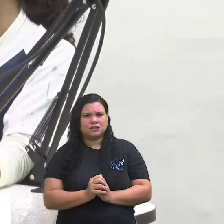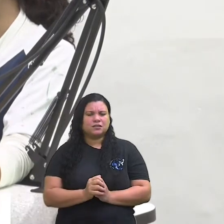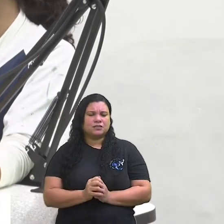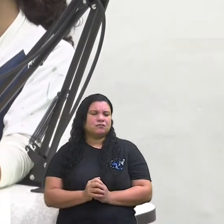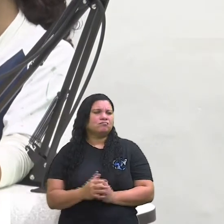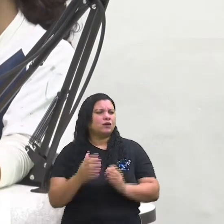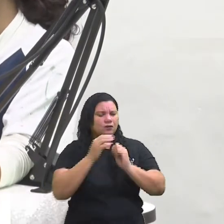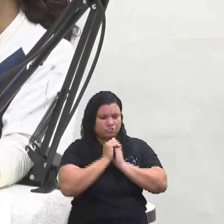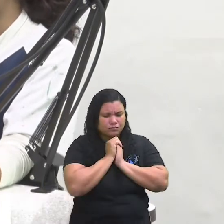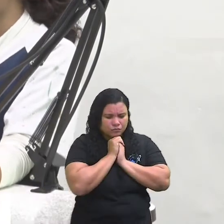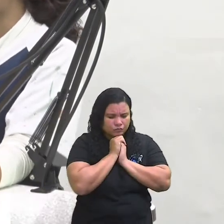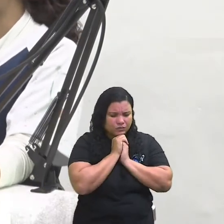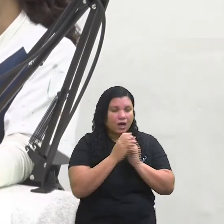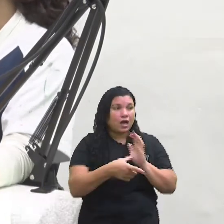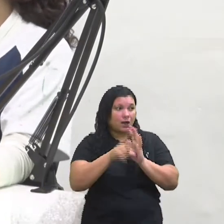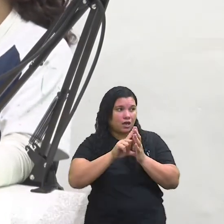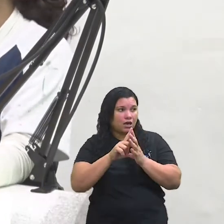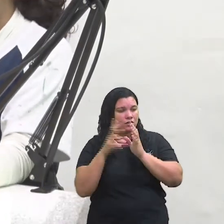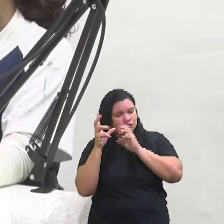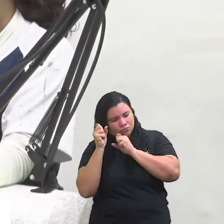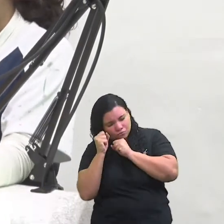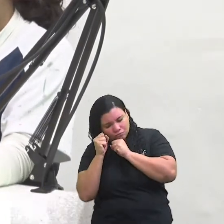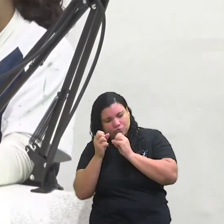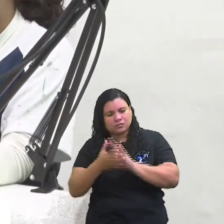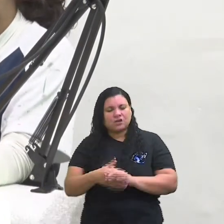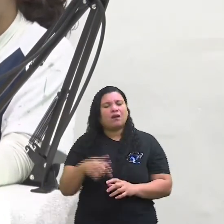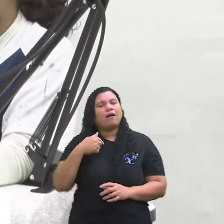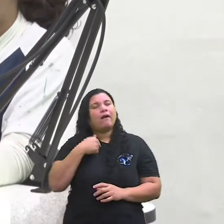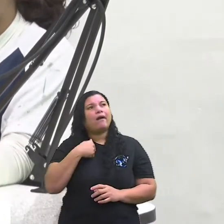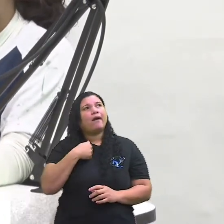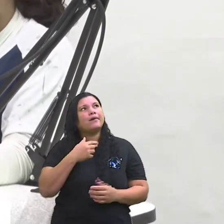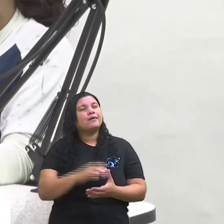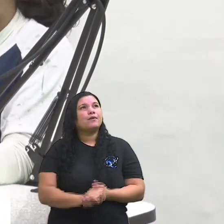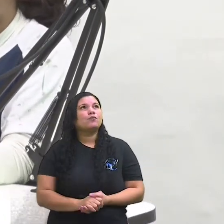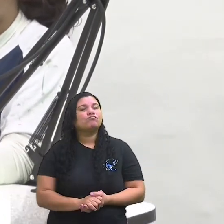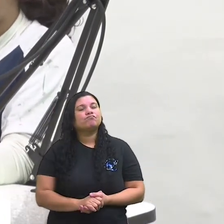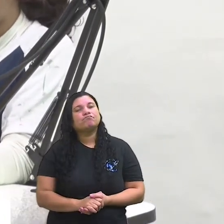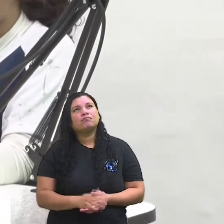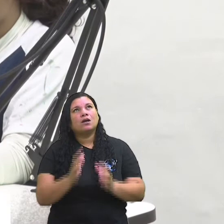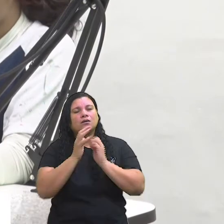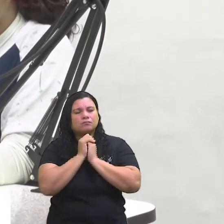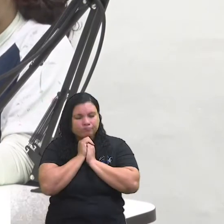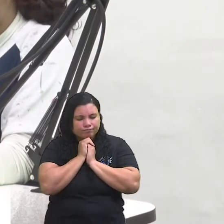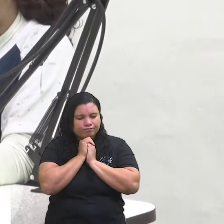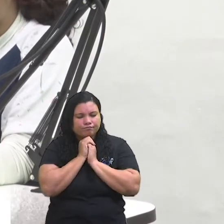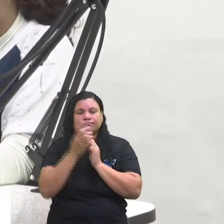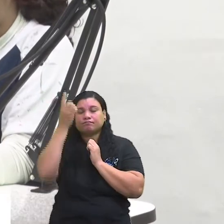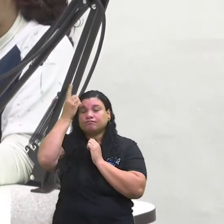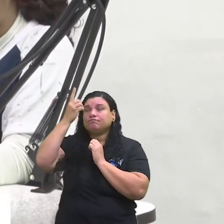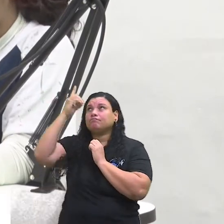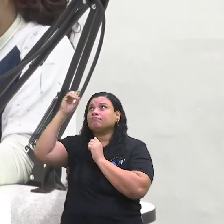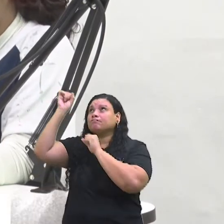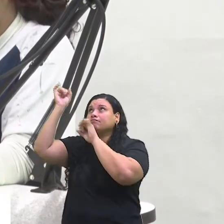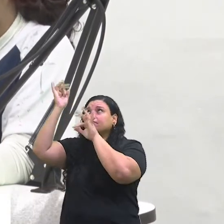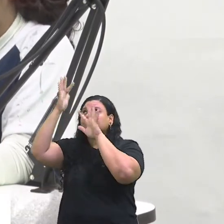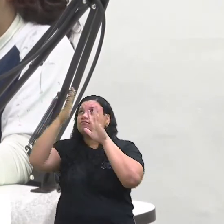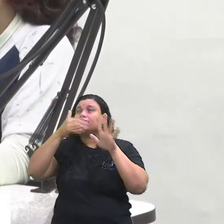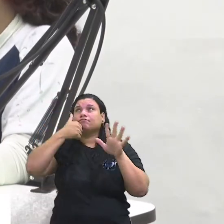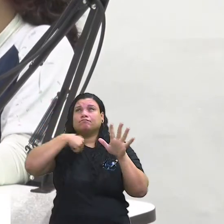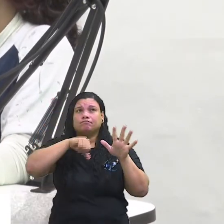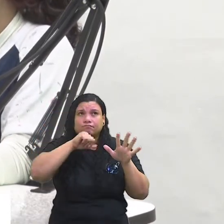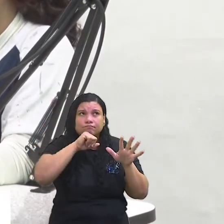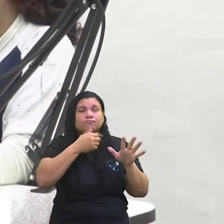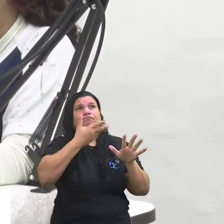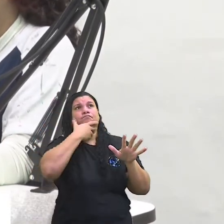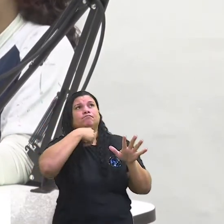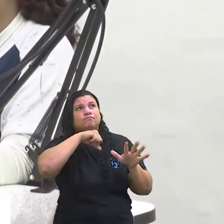de dormir. Aí, beleza. Aí eu chegava e ficava: Papai do céu, abençoa minha mãe, meu